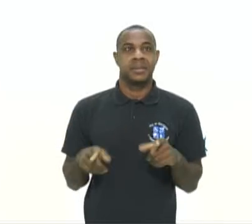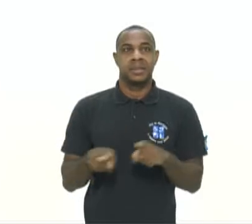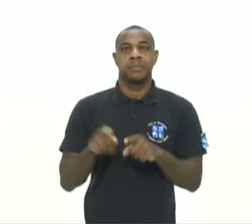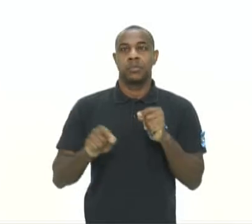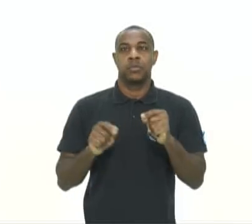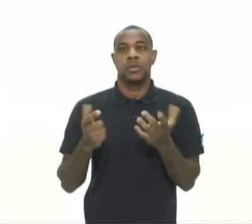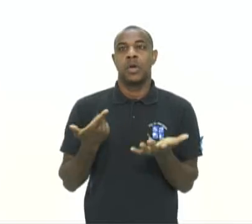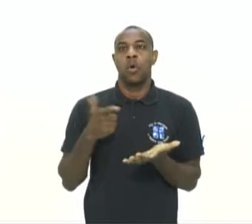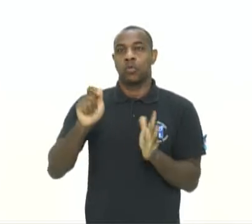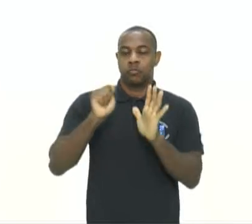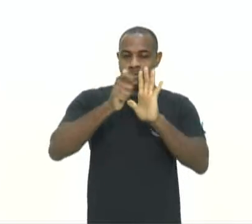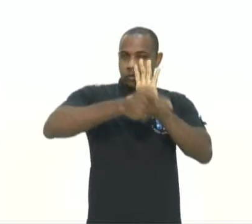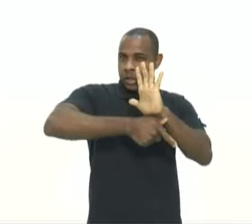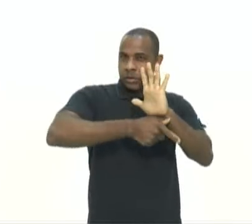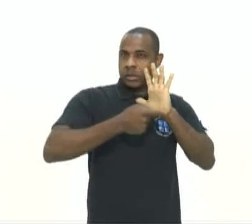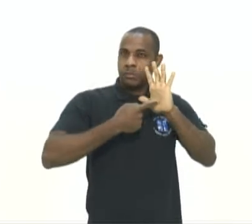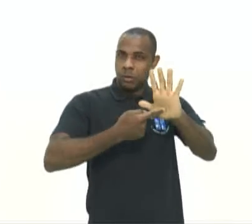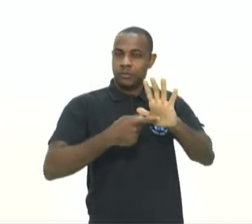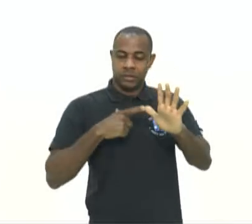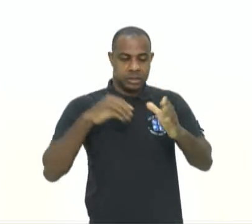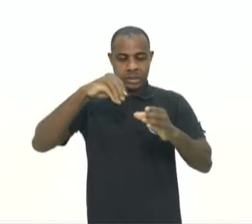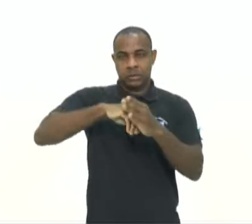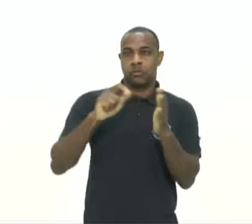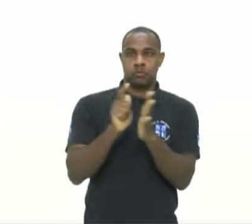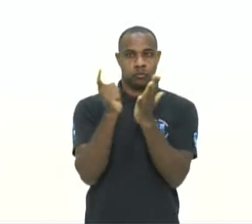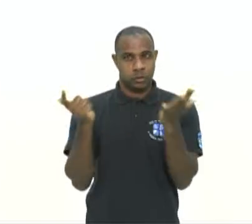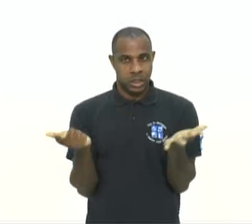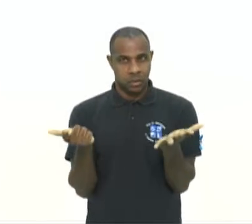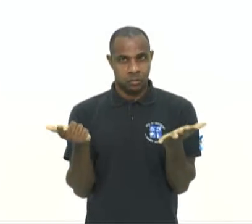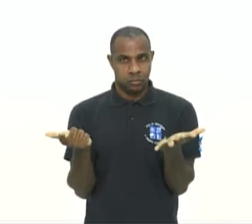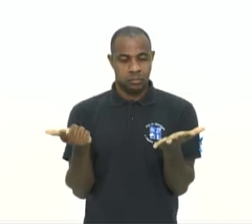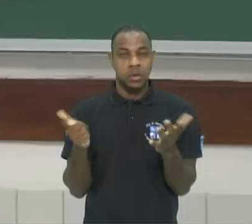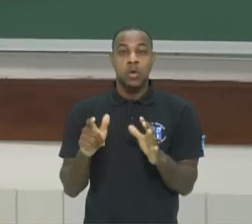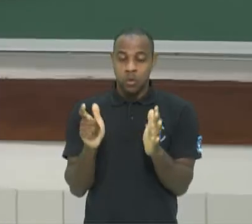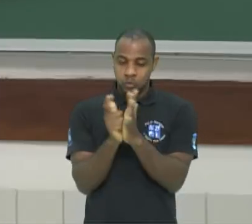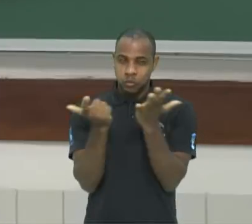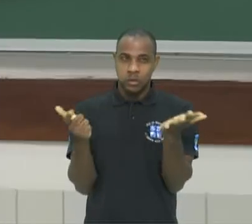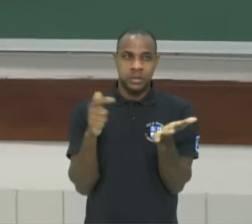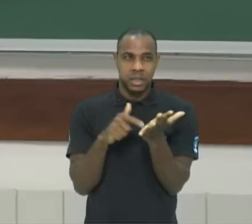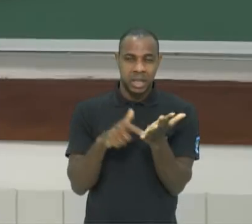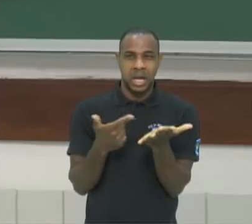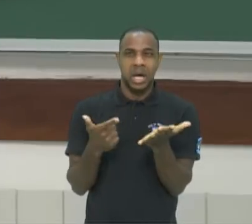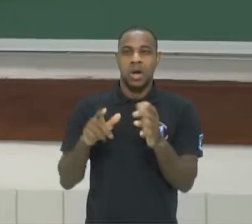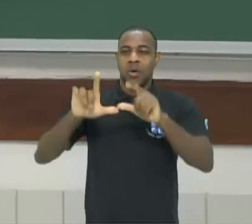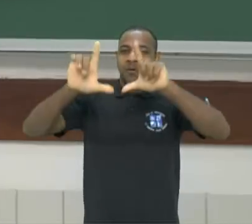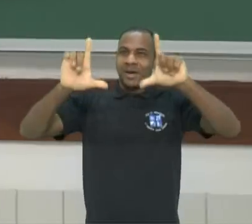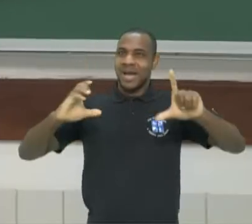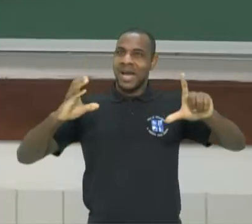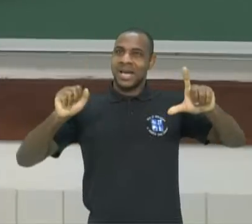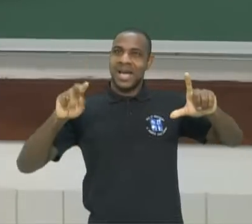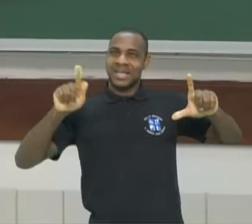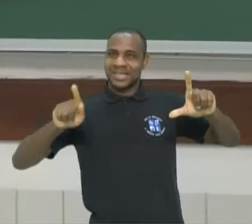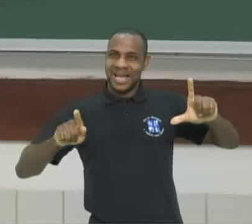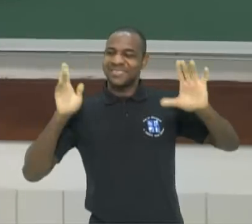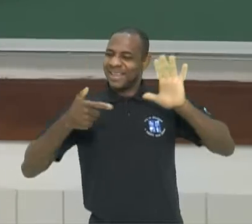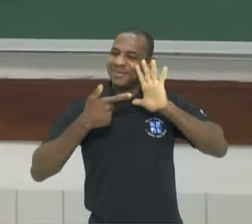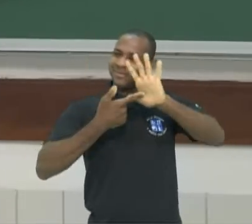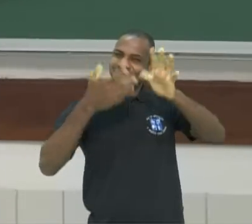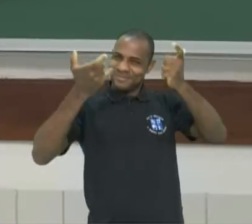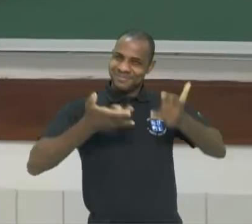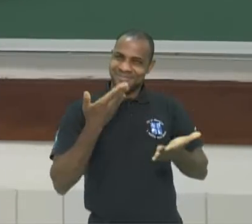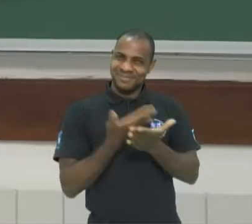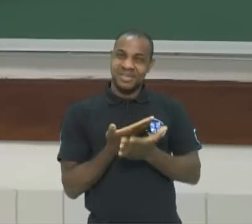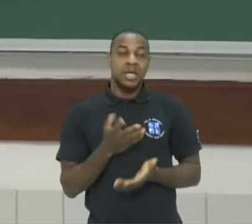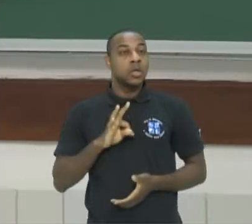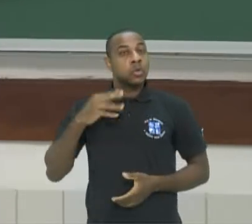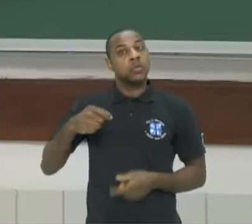como os demais gêneros que compõem o jornal. Então, veja, gente, o jornal, o cartaz que nós já verificamos,